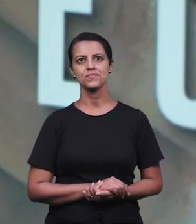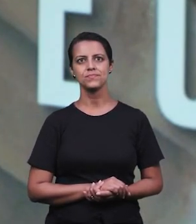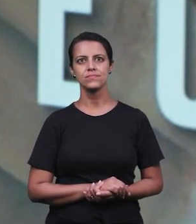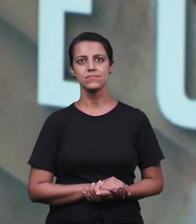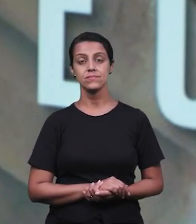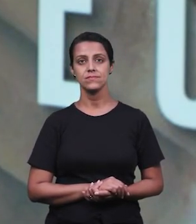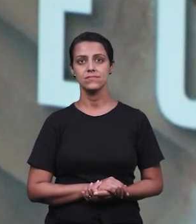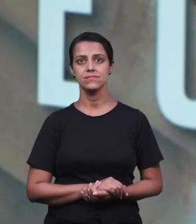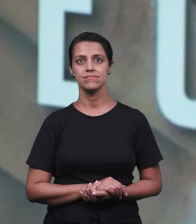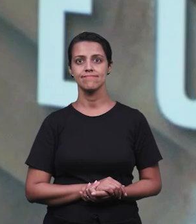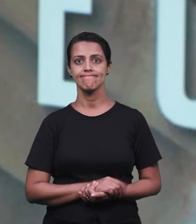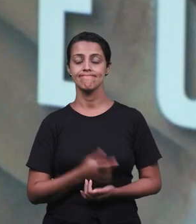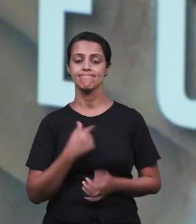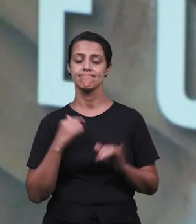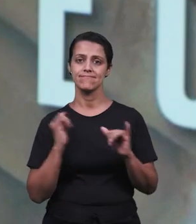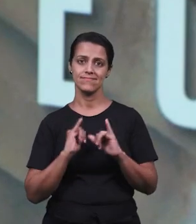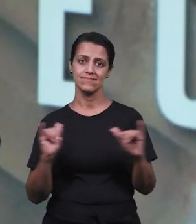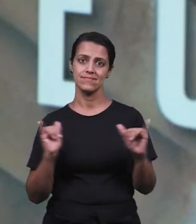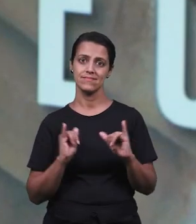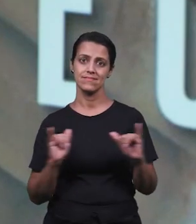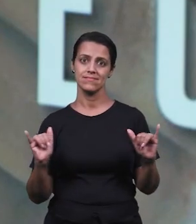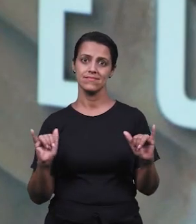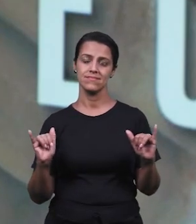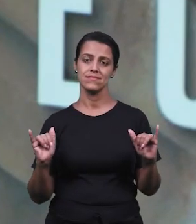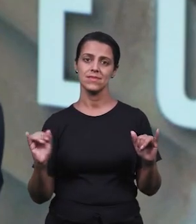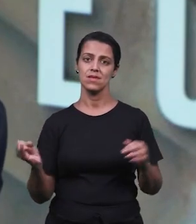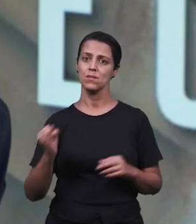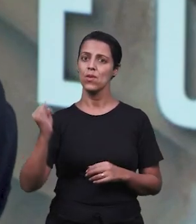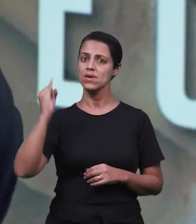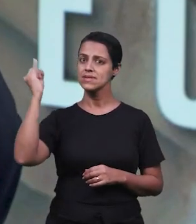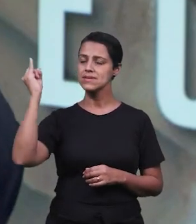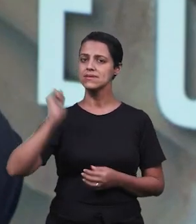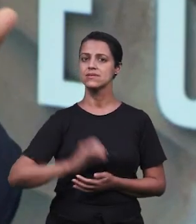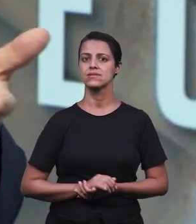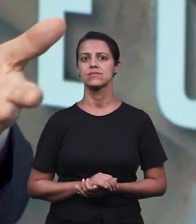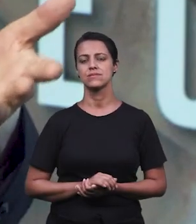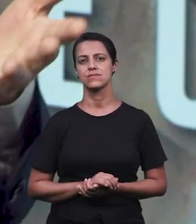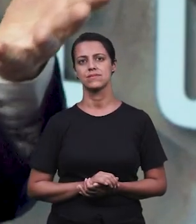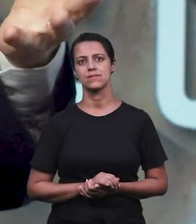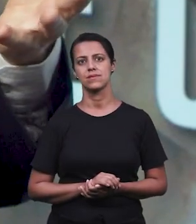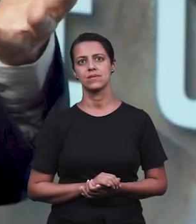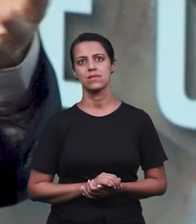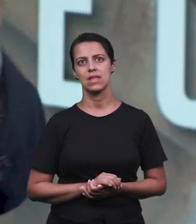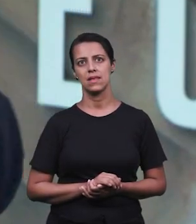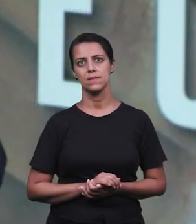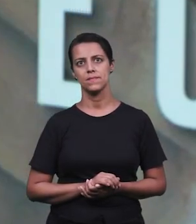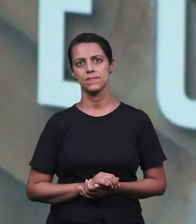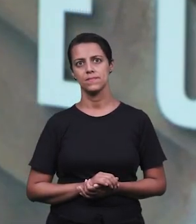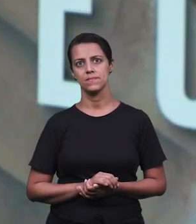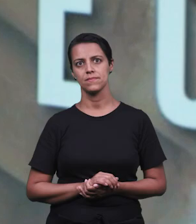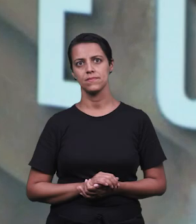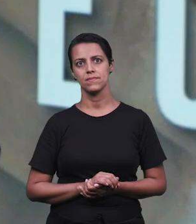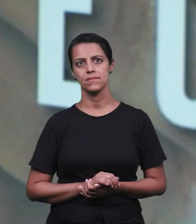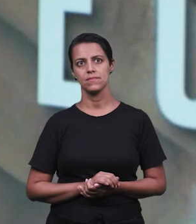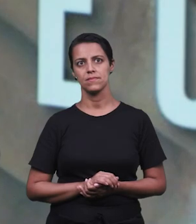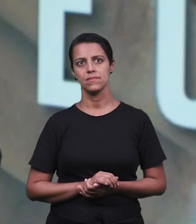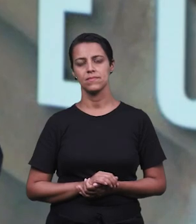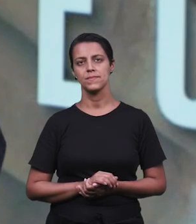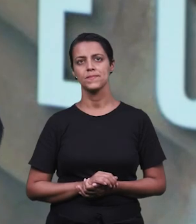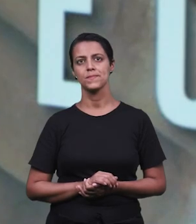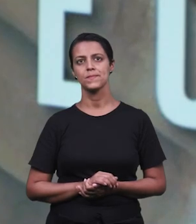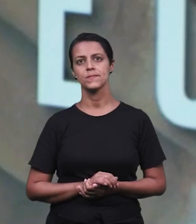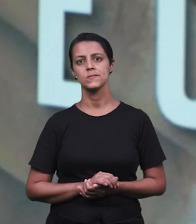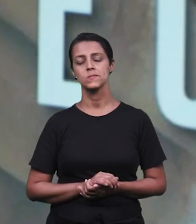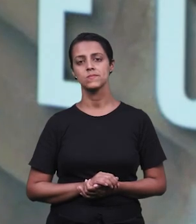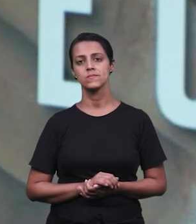uma palavrinha importante. Quando o Israel estava no Egito, o Senhor mandou